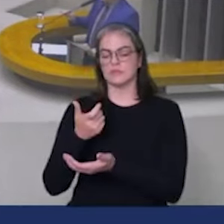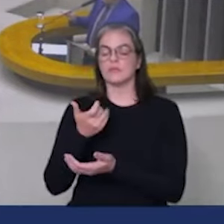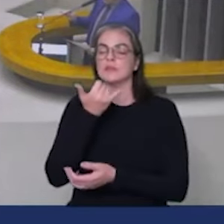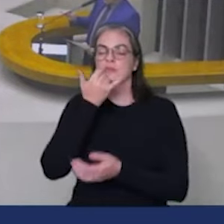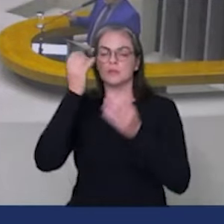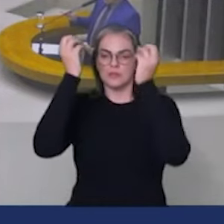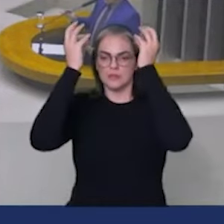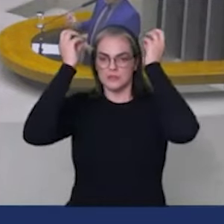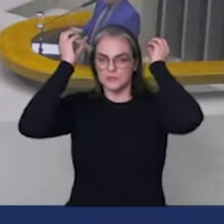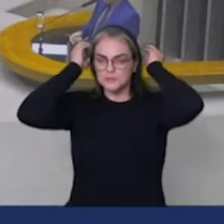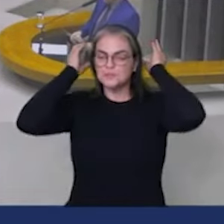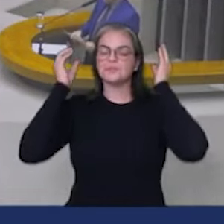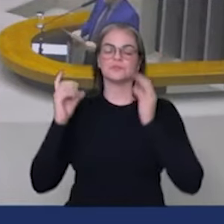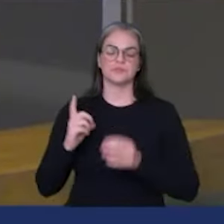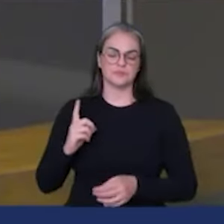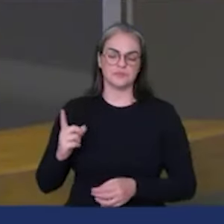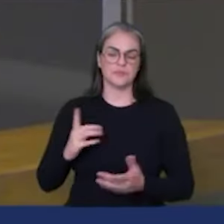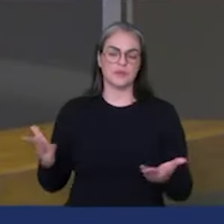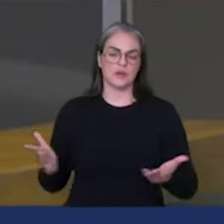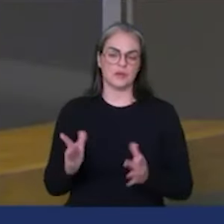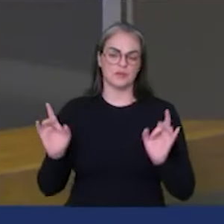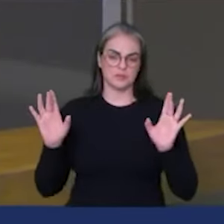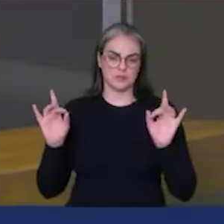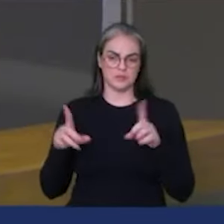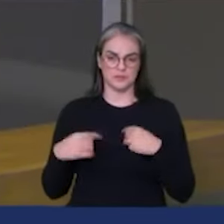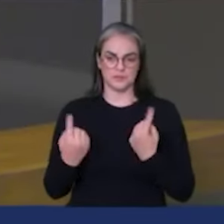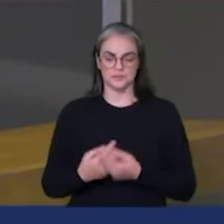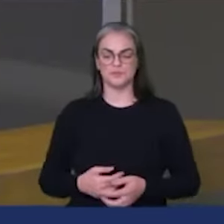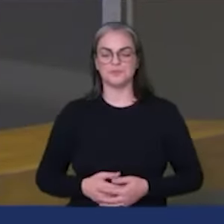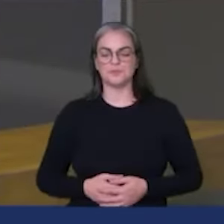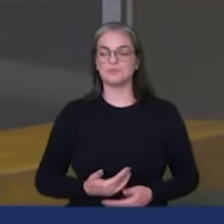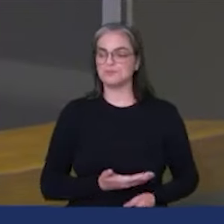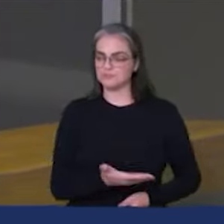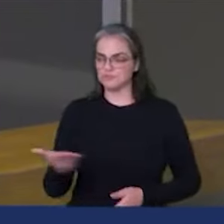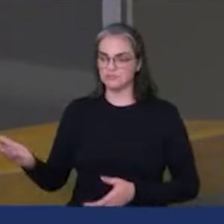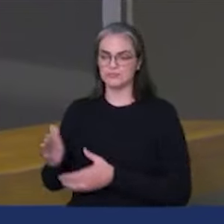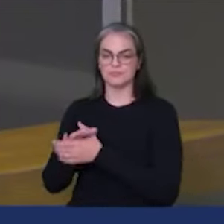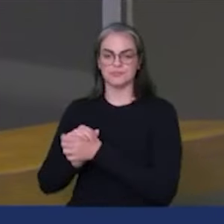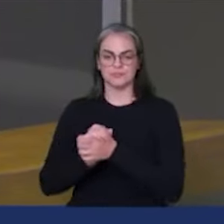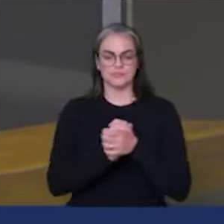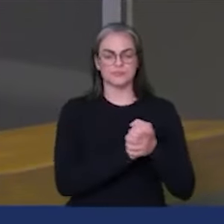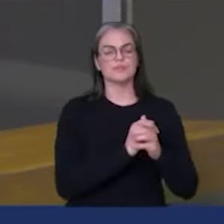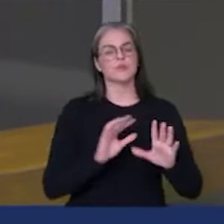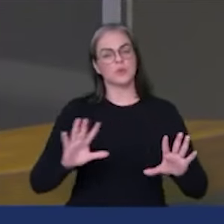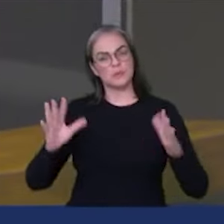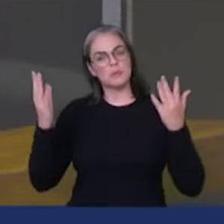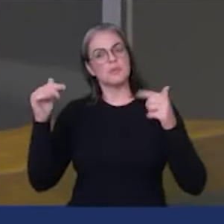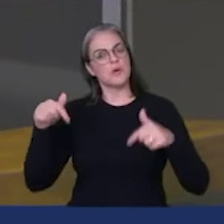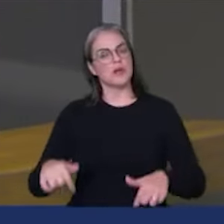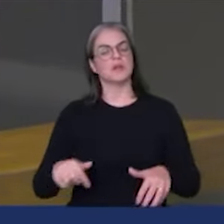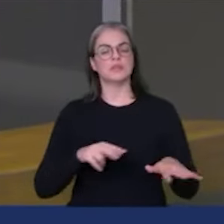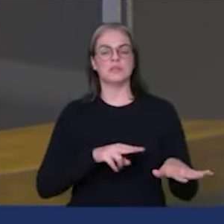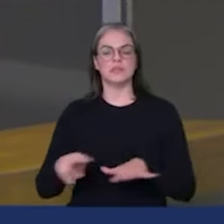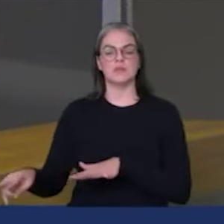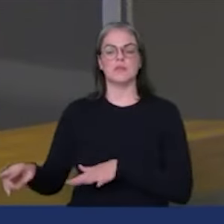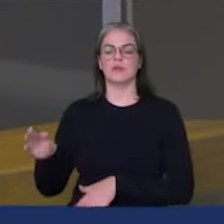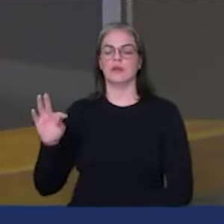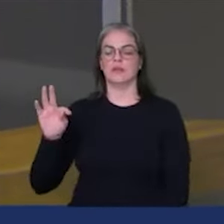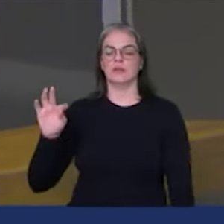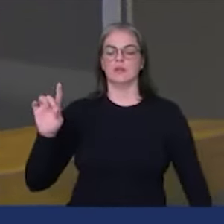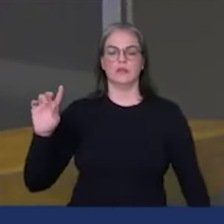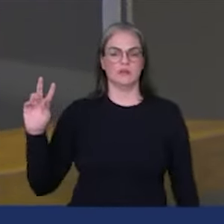dia, senhores deputados e todos os presentes nessa sessão solene em comemoração à Semana do TDAH. Obrigado ao deputado Reginaldo Veras, que